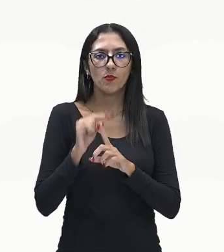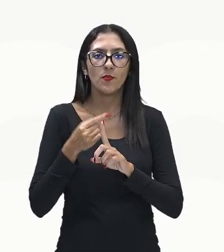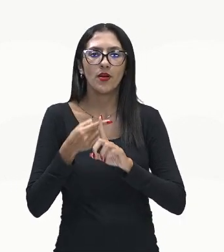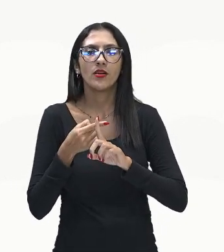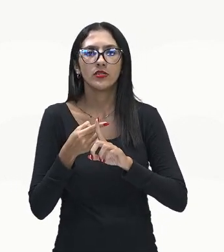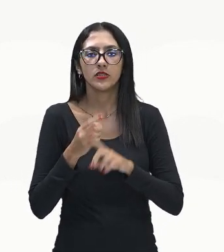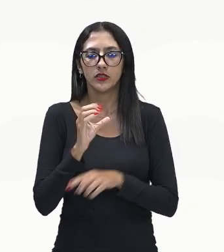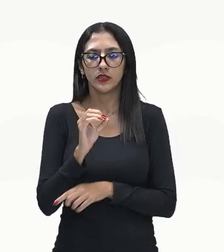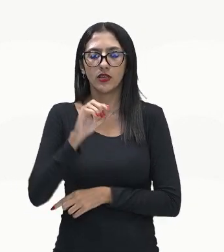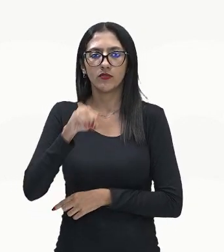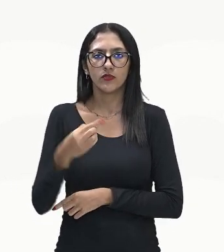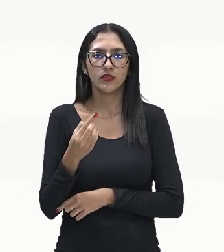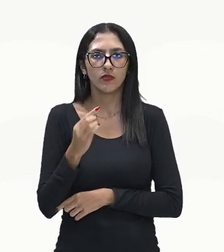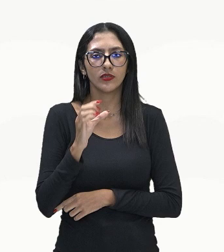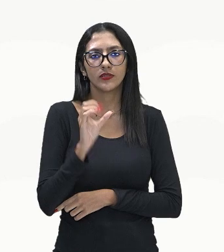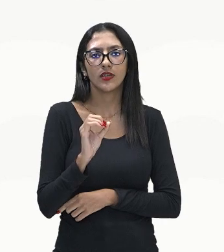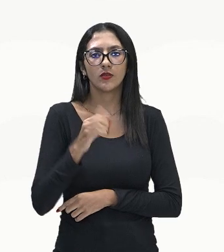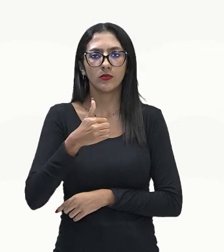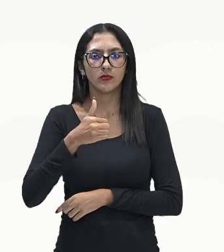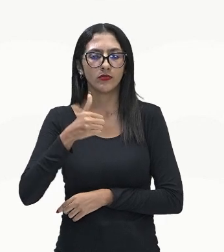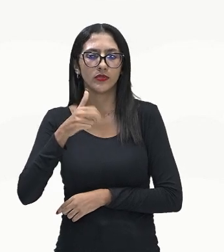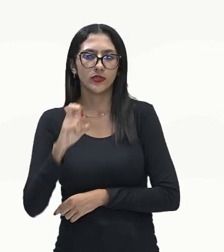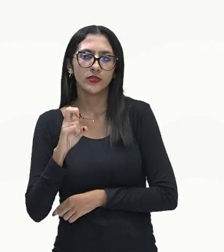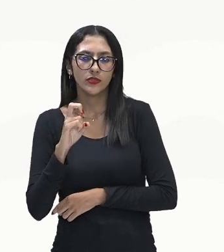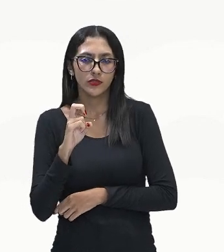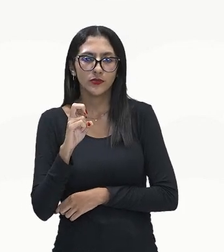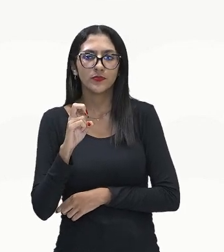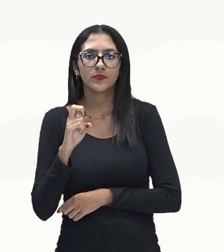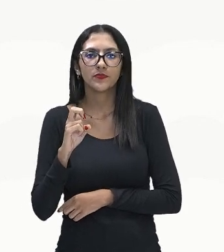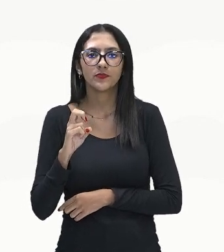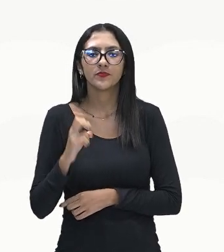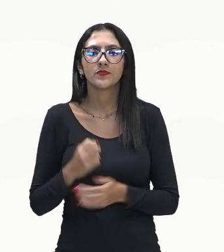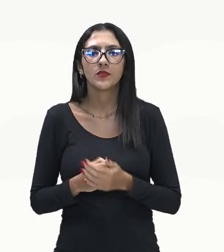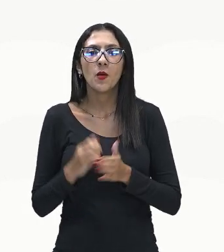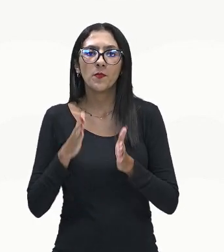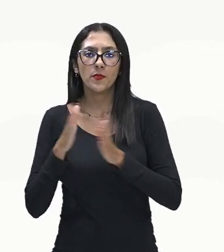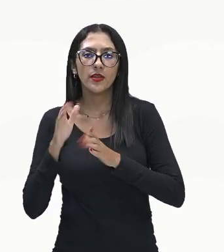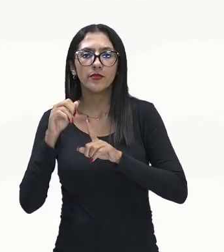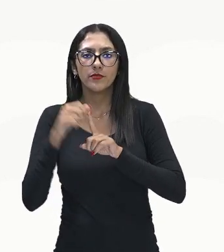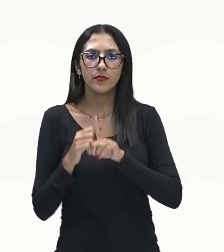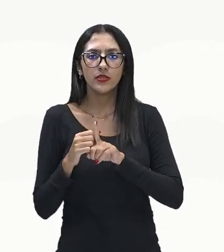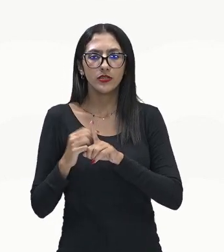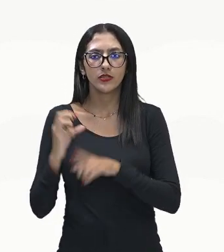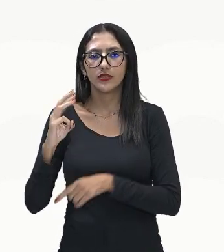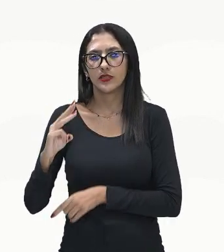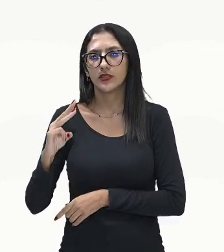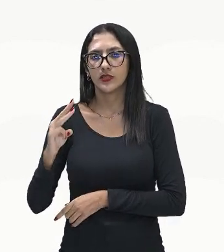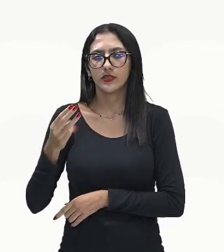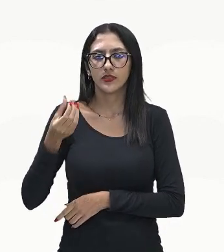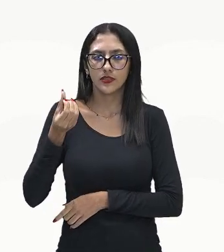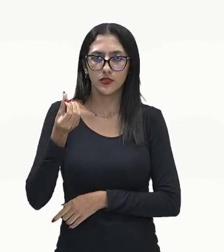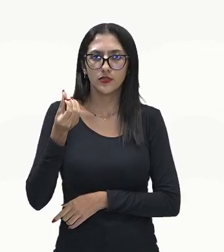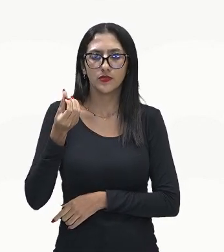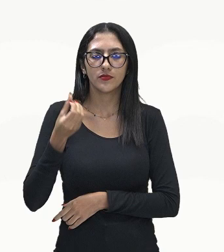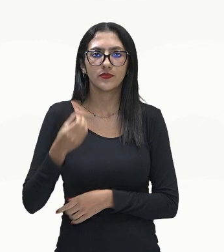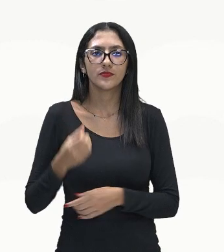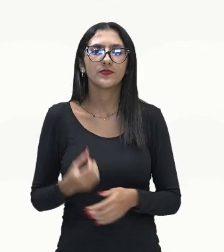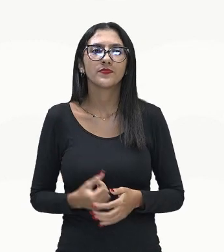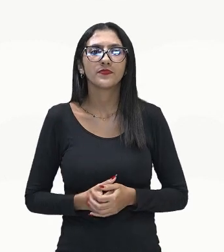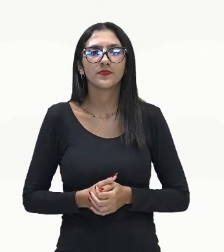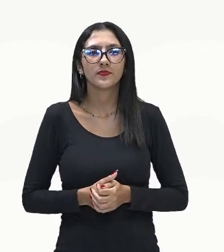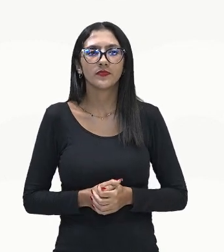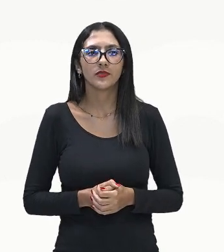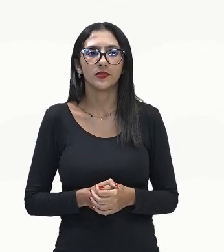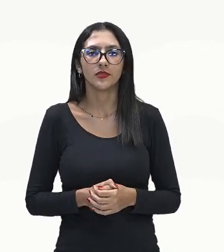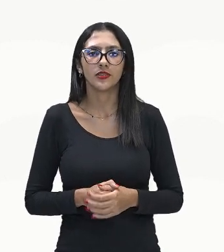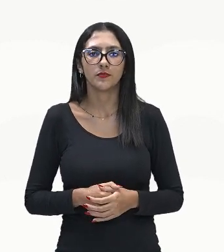por 0,015, tá? E o nosso período de tempo, que são os 3 anos, agora virou 36, tá? E aí,